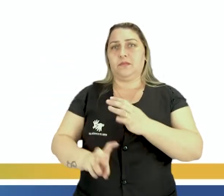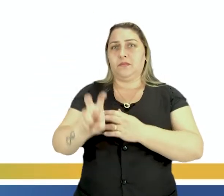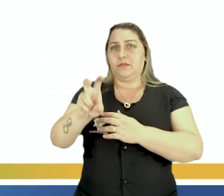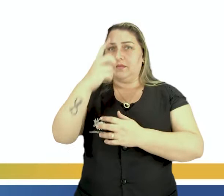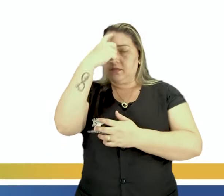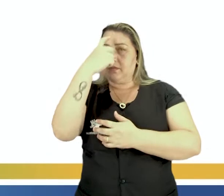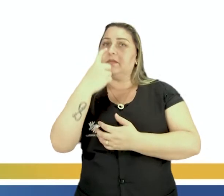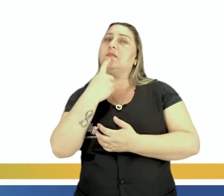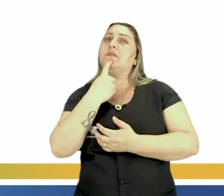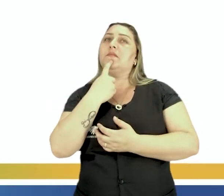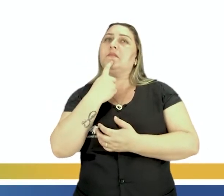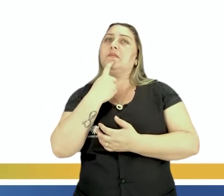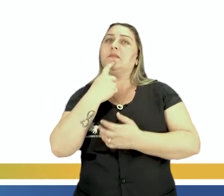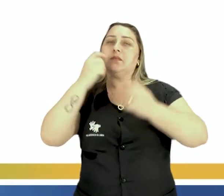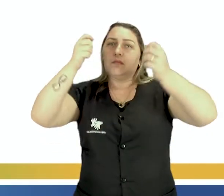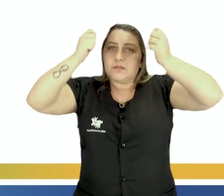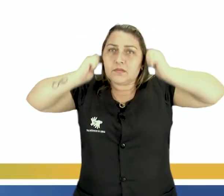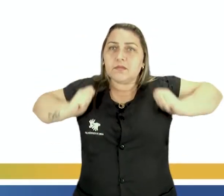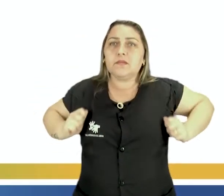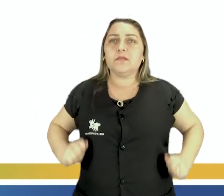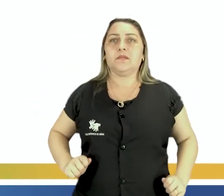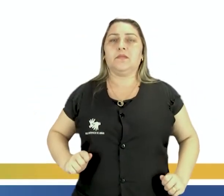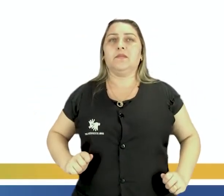Get dressed, se vestir.